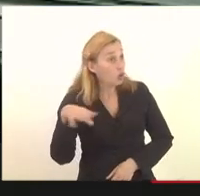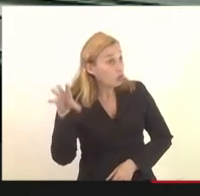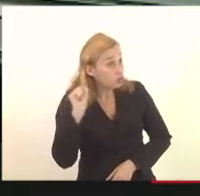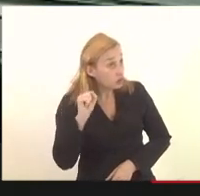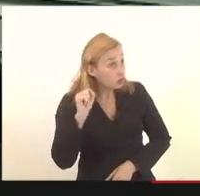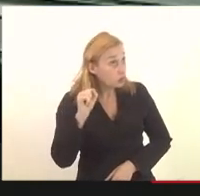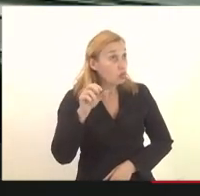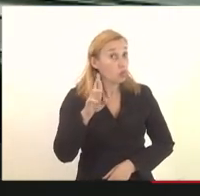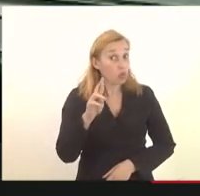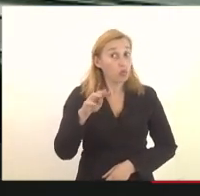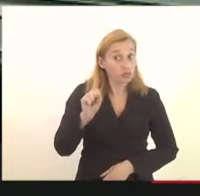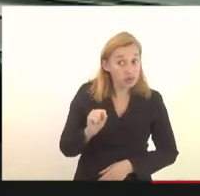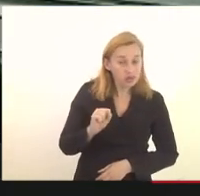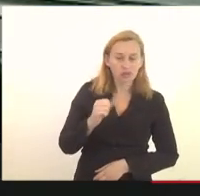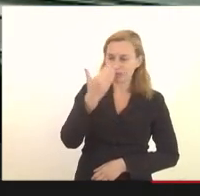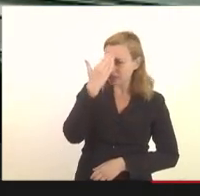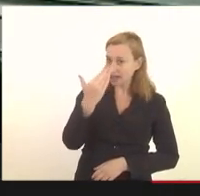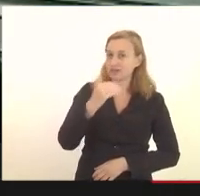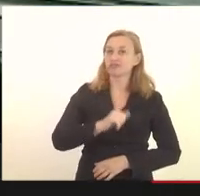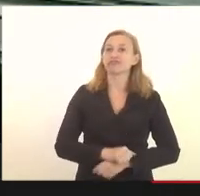Rubens. Muito obrigado.